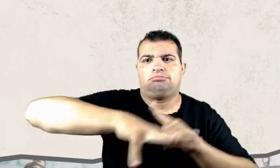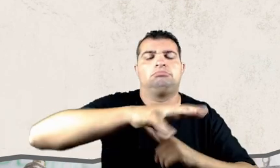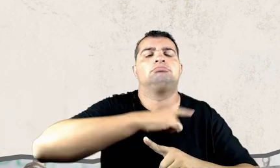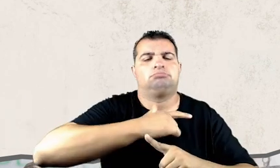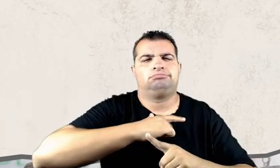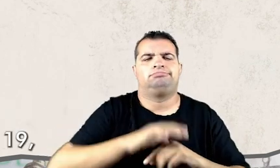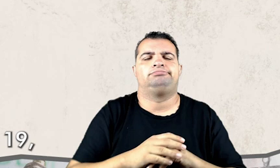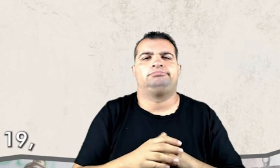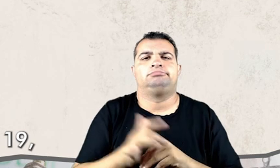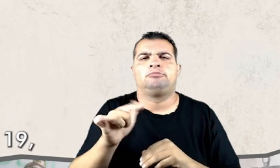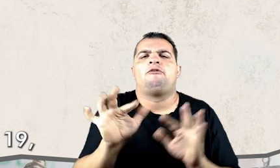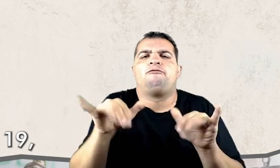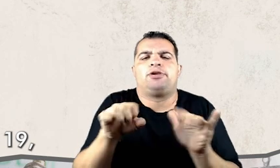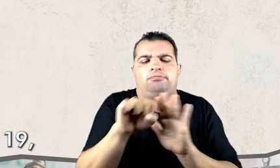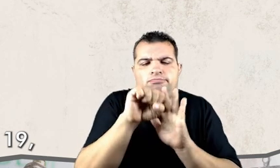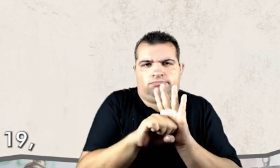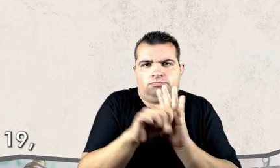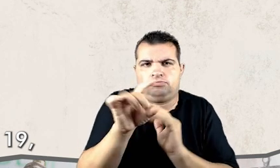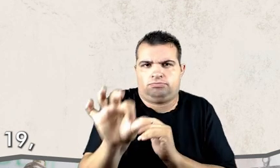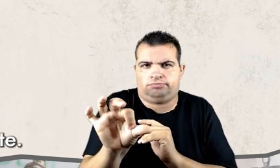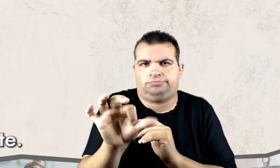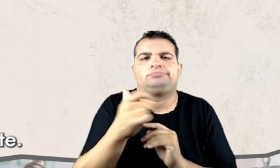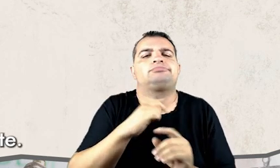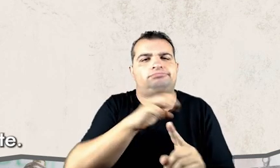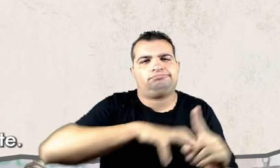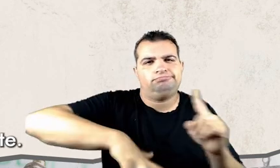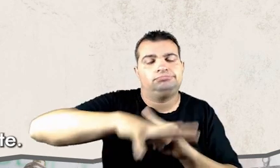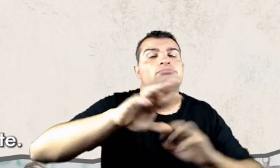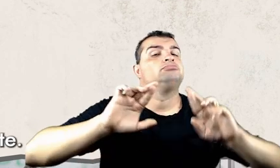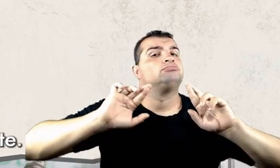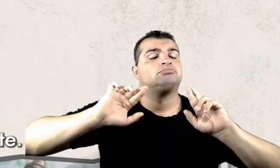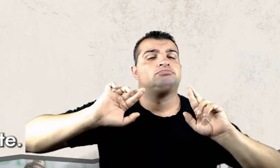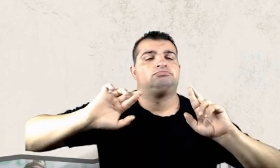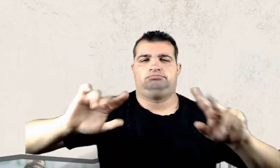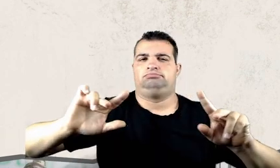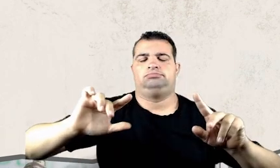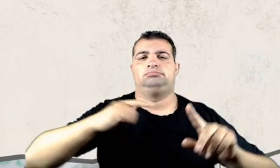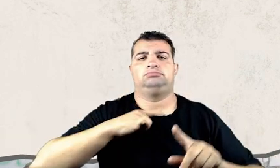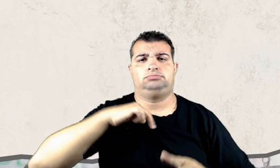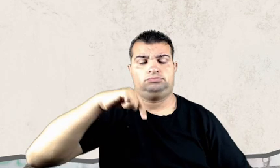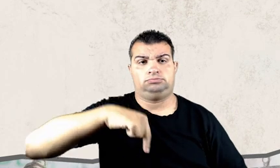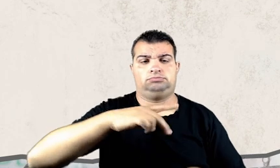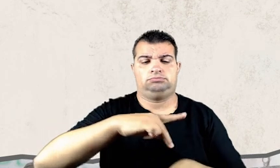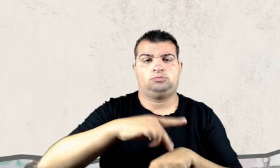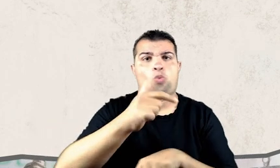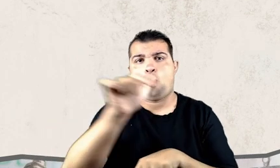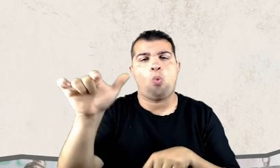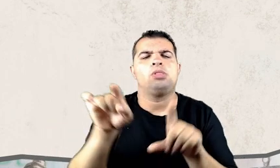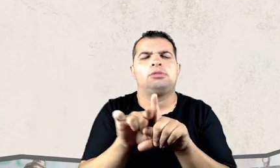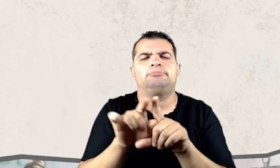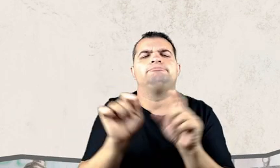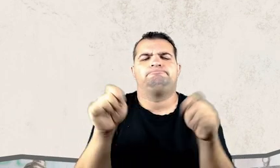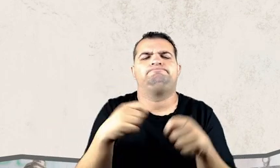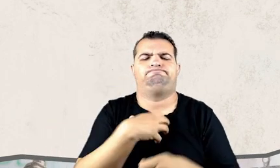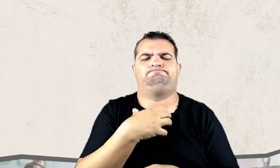rolando. Pulando para o final do século XIX, temos uma sociedade diferente. Aqui, em outros países,